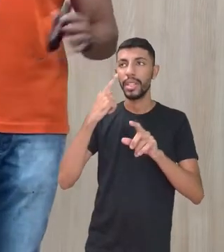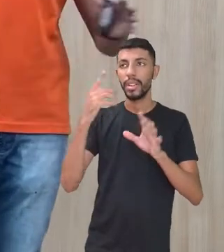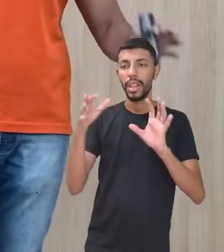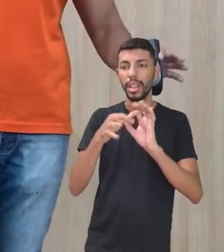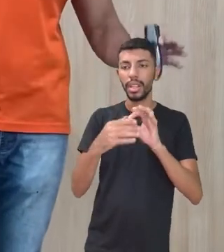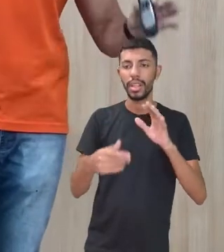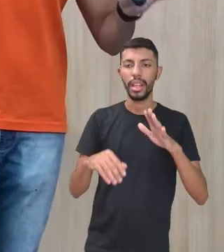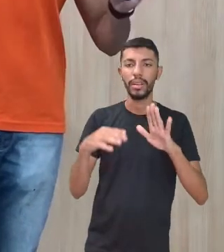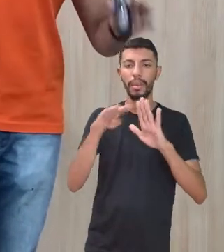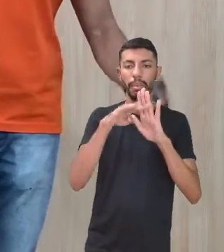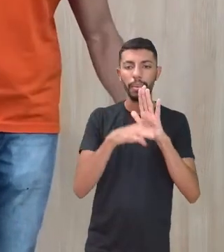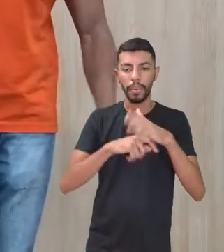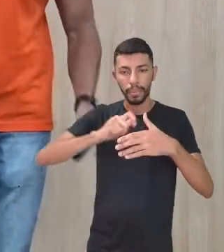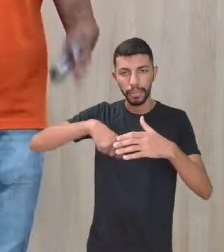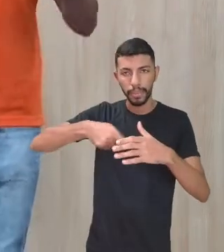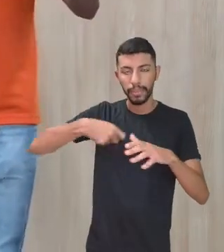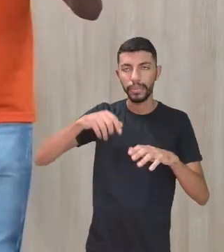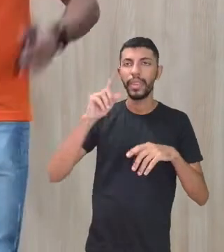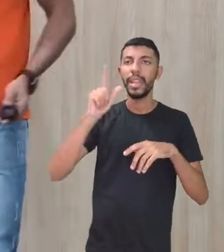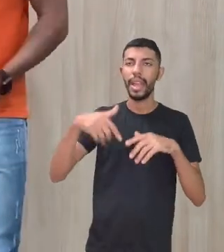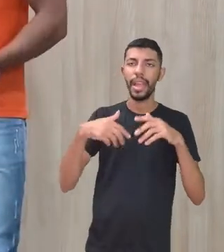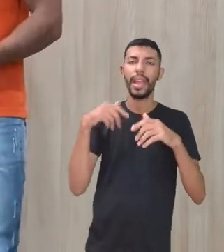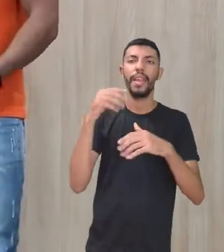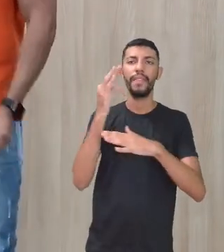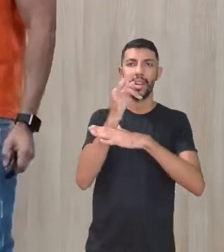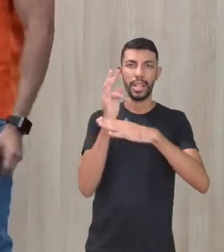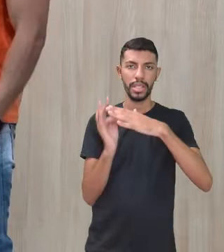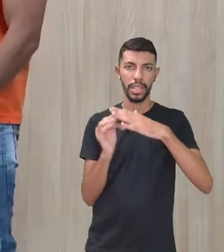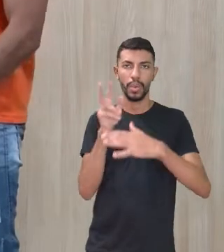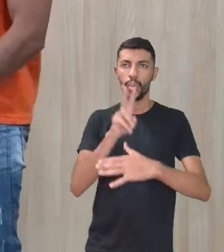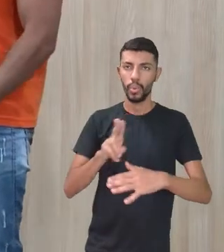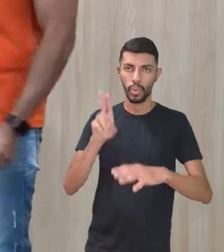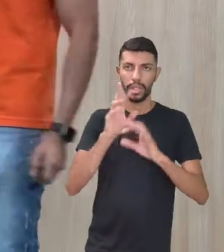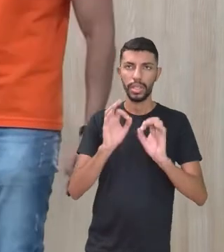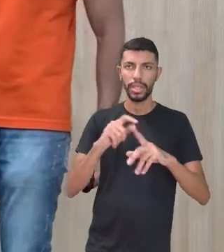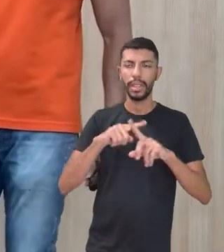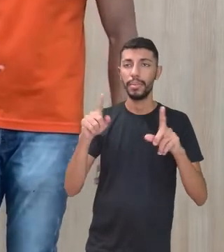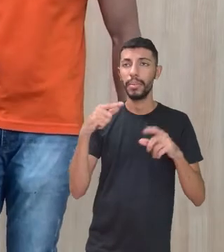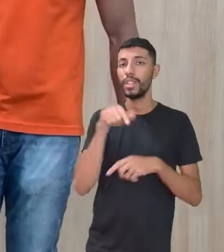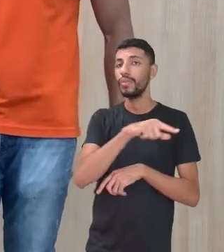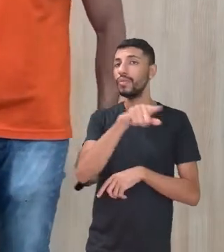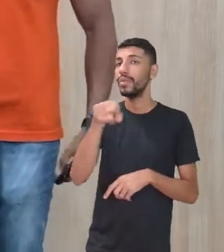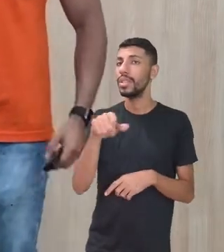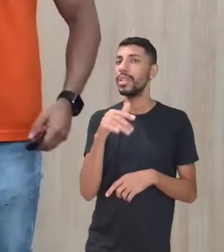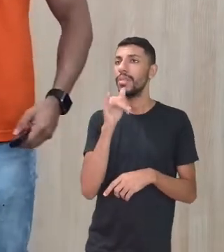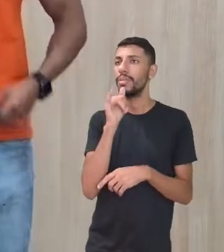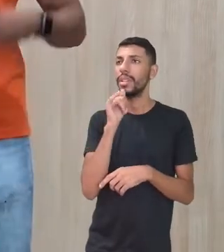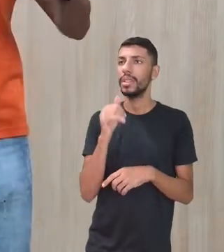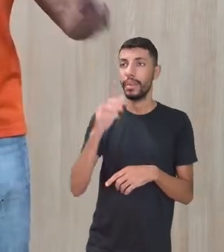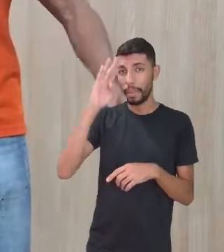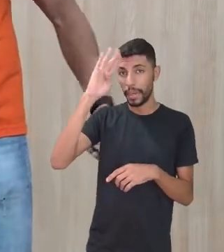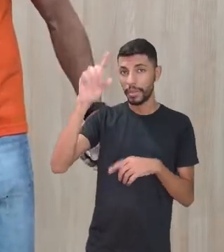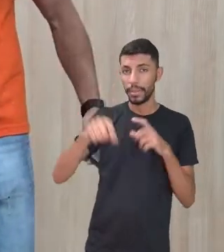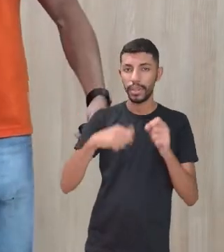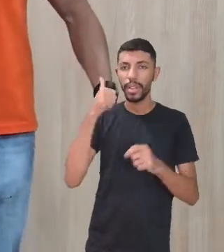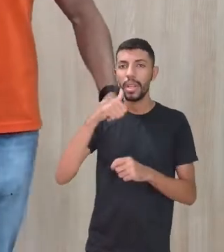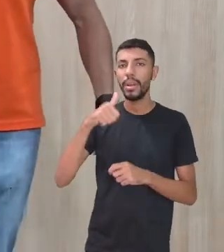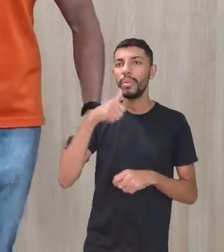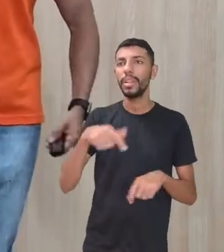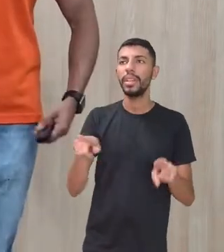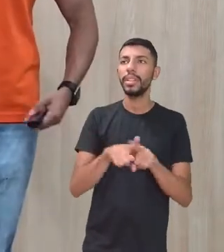eles trabalham com fração e isso é muito massa, certo? Mas como você, principalmente as mulheres